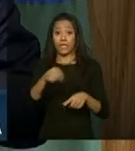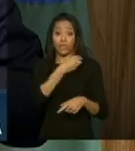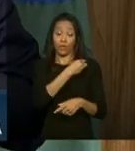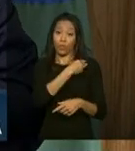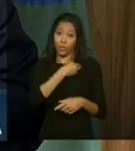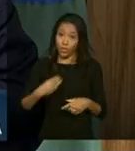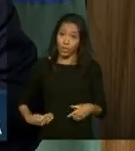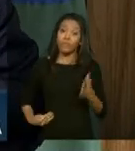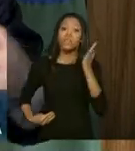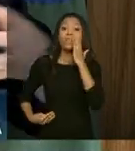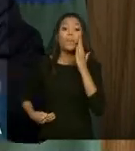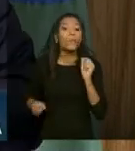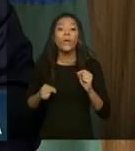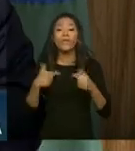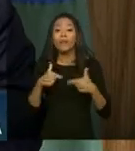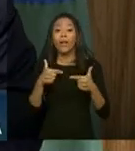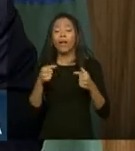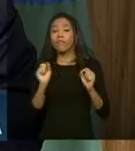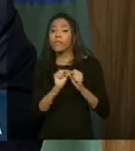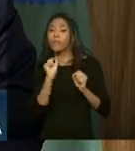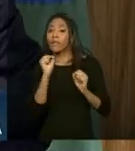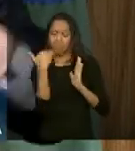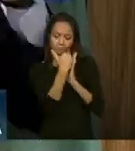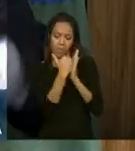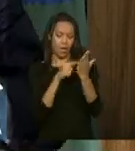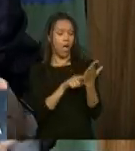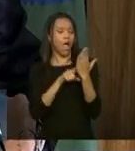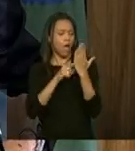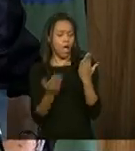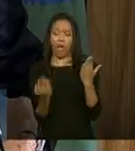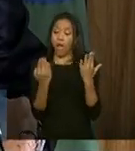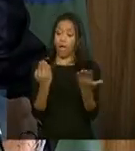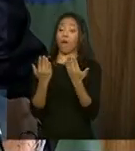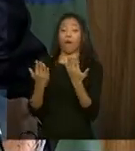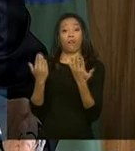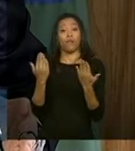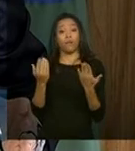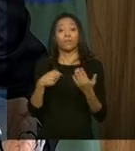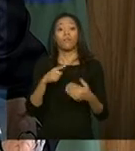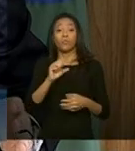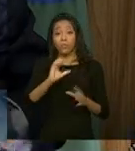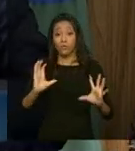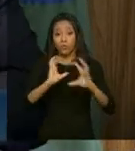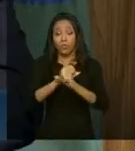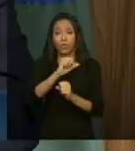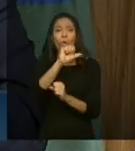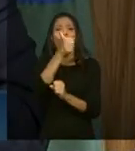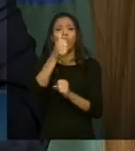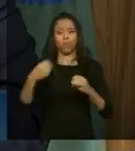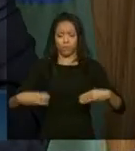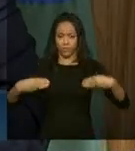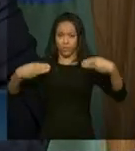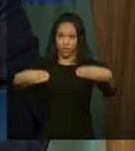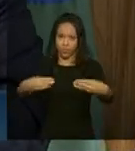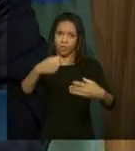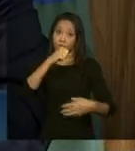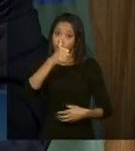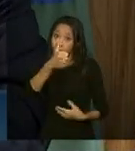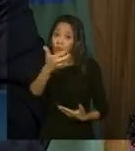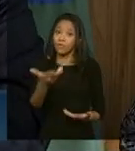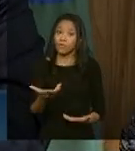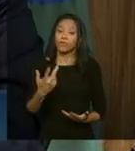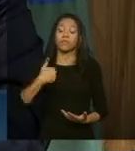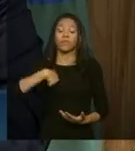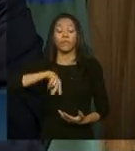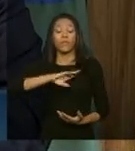madura, amarrada, interministerial. Nós temos 11 ministérios hoje envolvidos nessa agenda. Nós elegemos da agenda o que nós